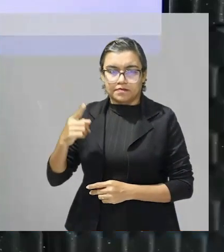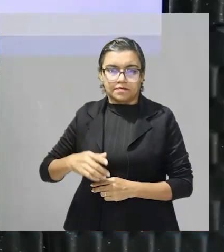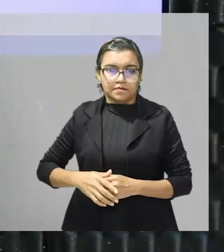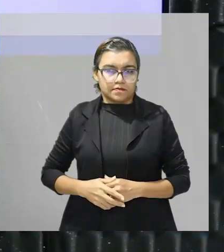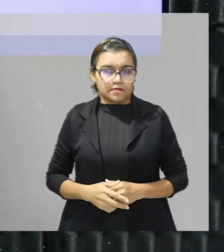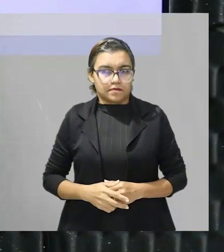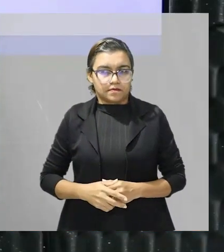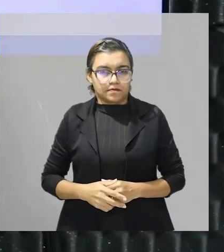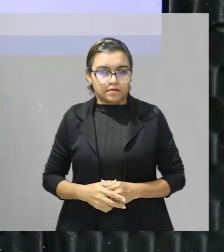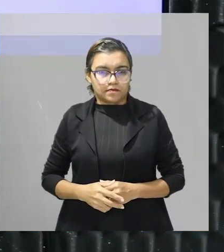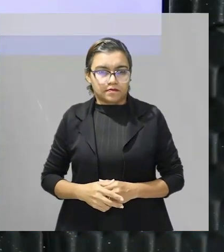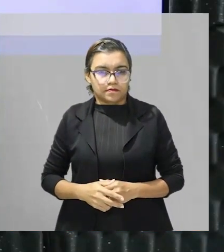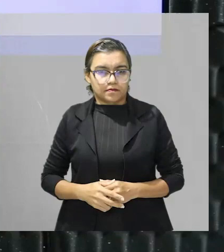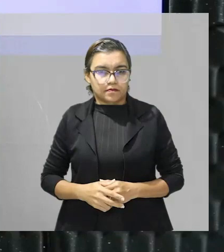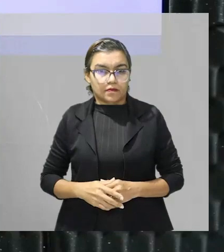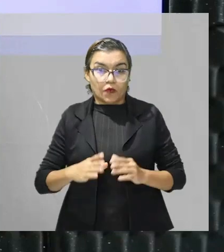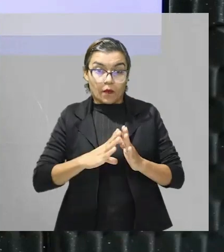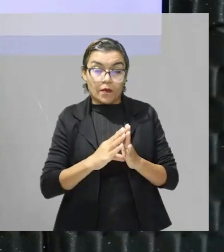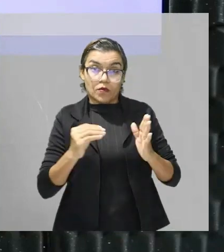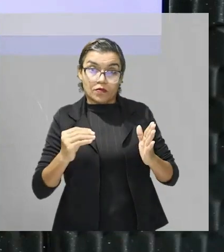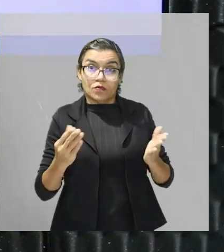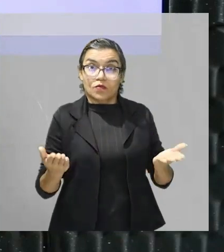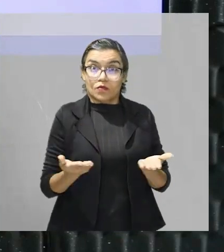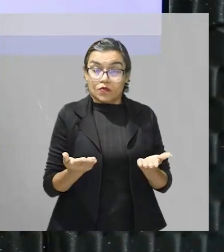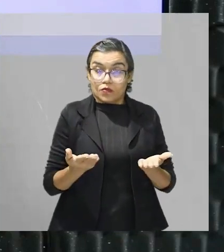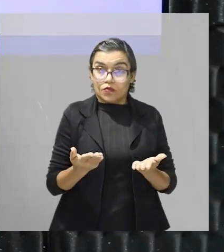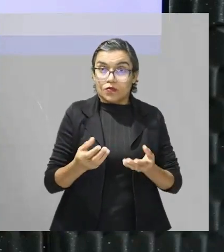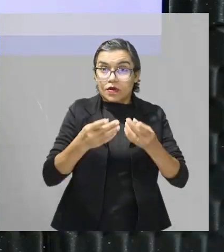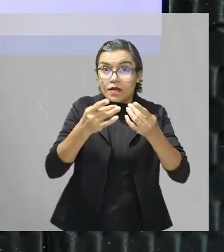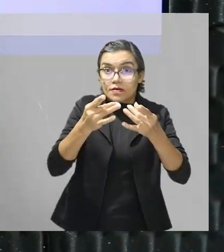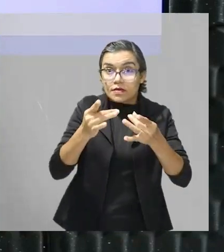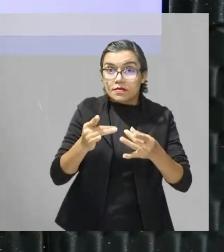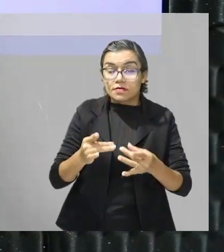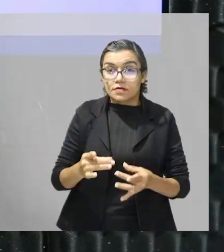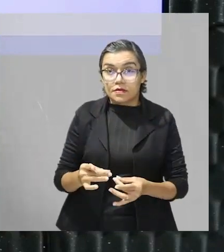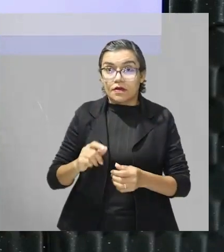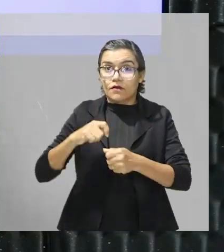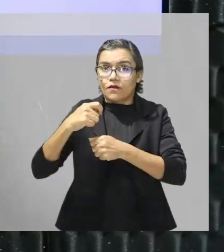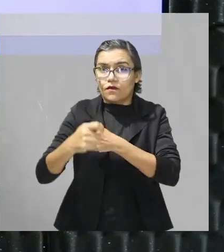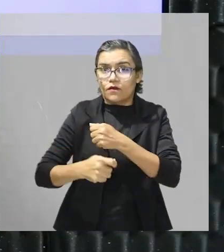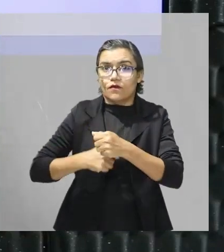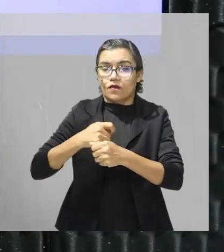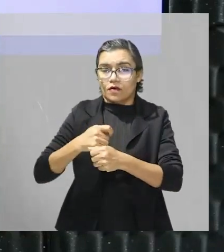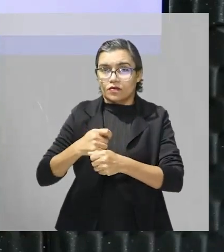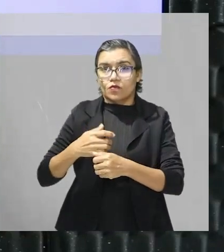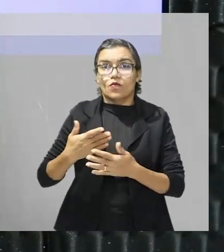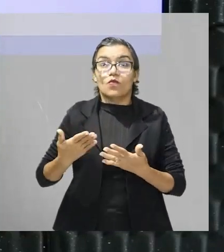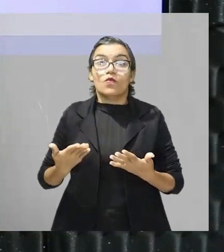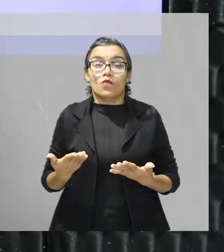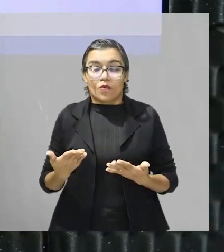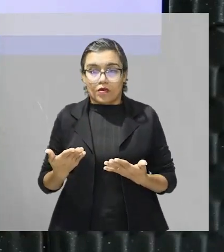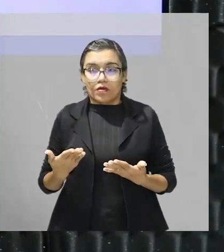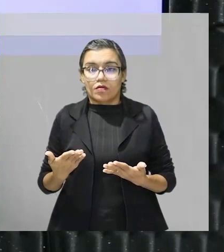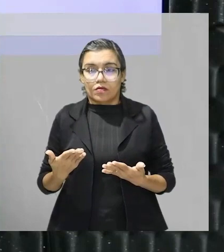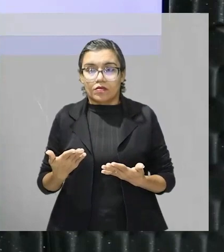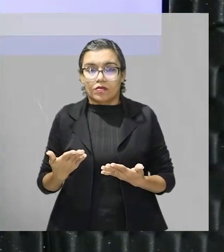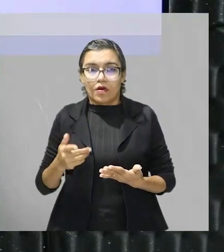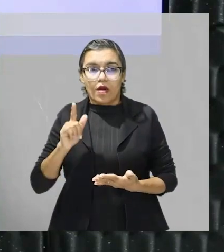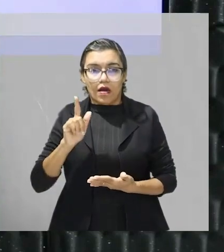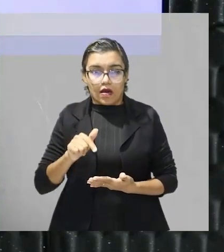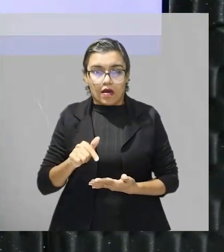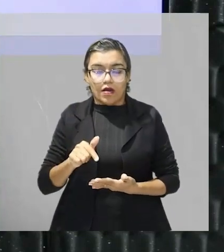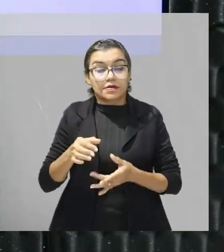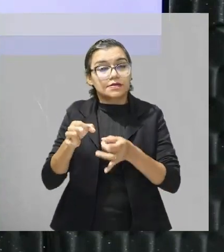atômico Com base no modelo atual que descreve o átomo Qual dos postulados de Dalton ainda é